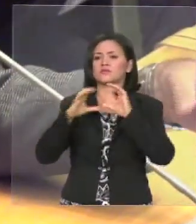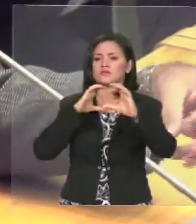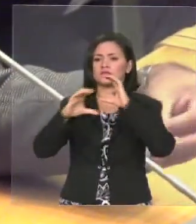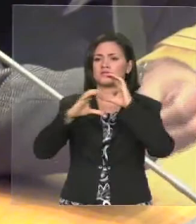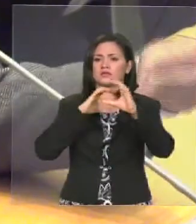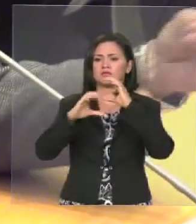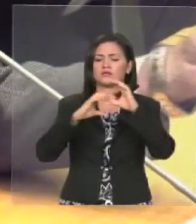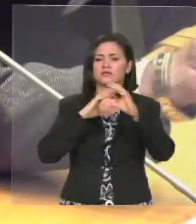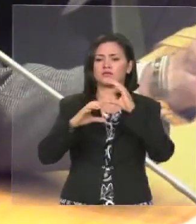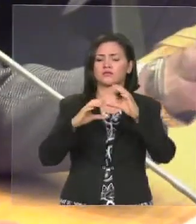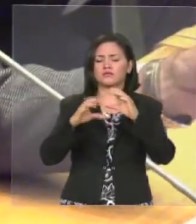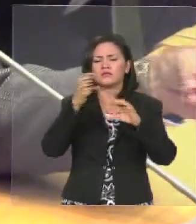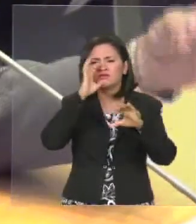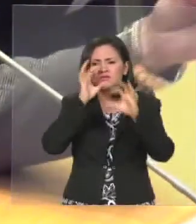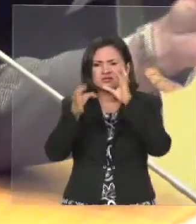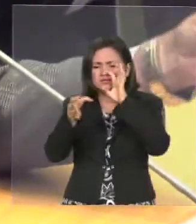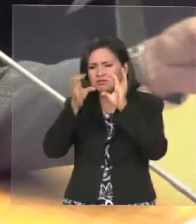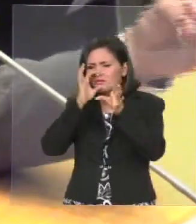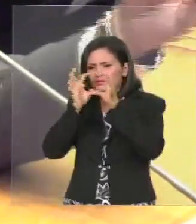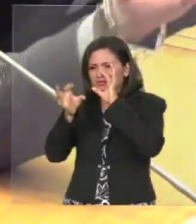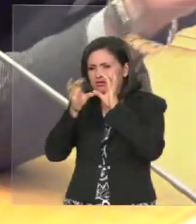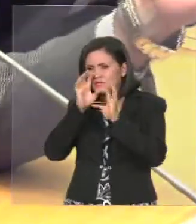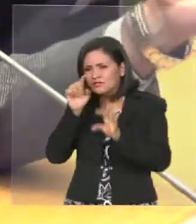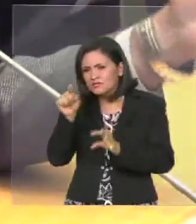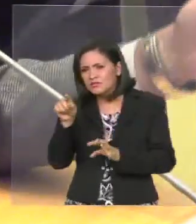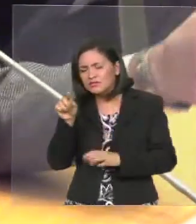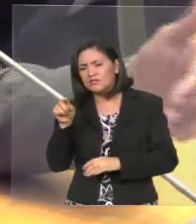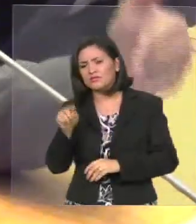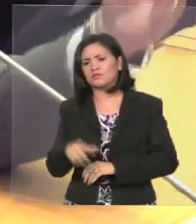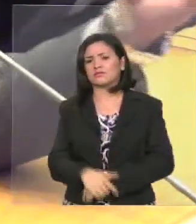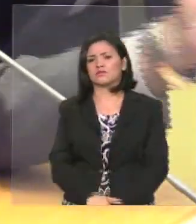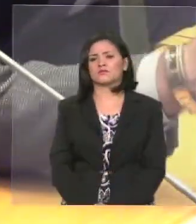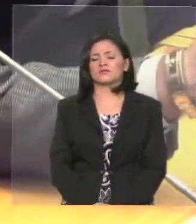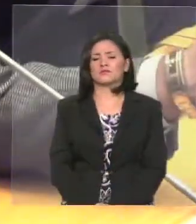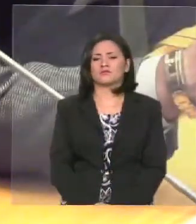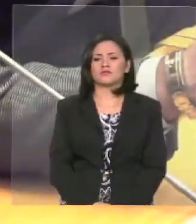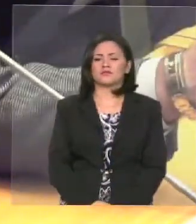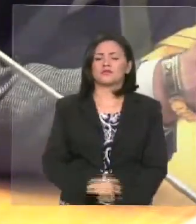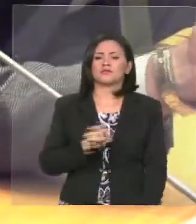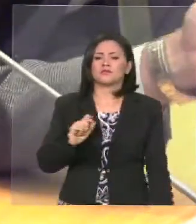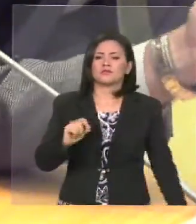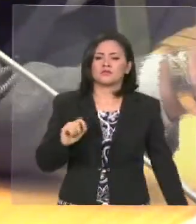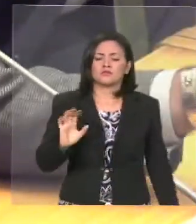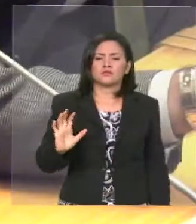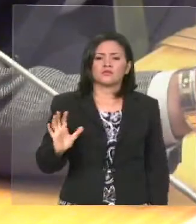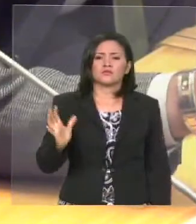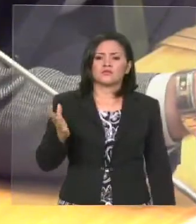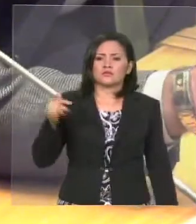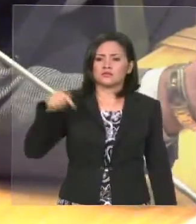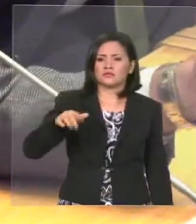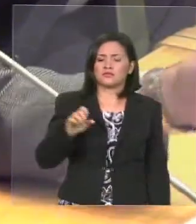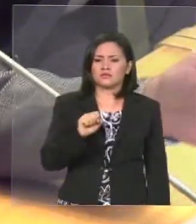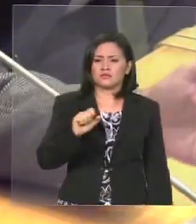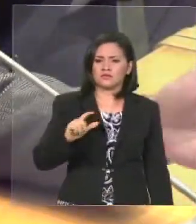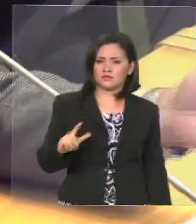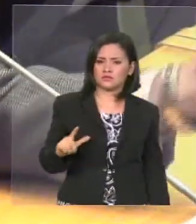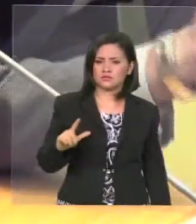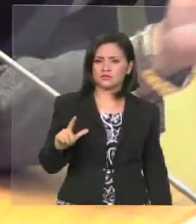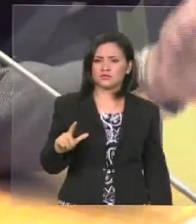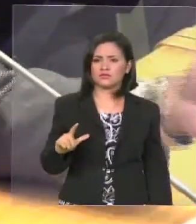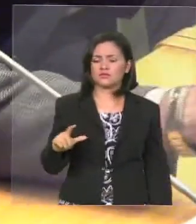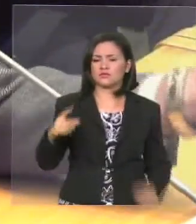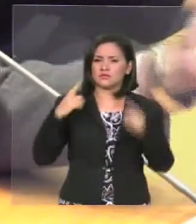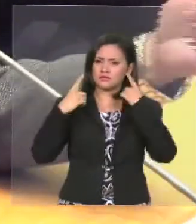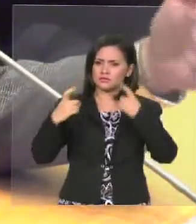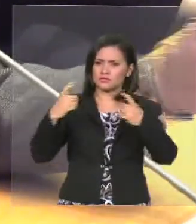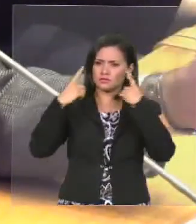fazer calúnias à Vossa Excelência com relação ao que vinha ocorrendo aqui em nossa capital, da